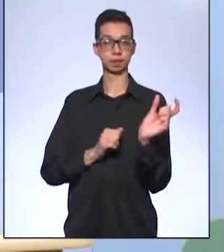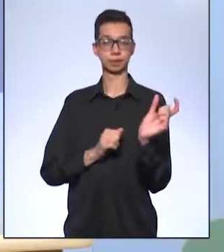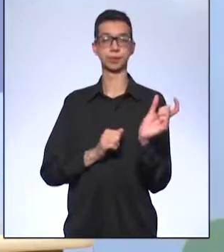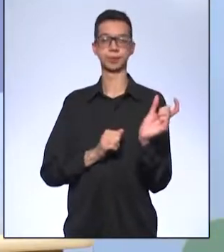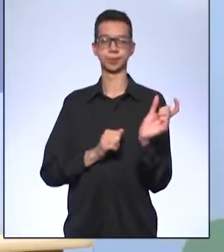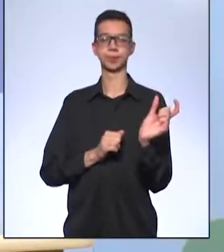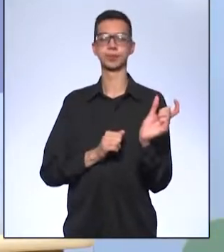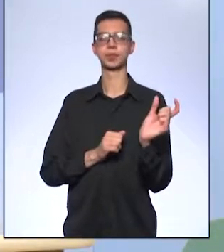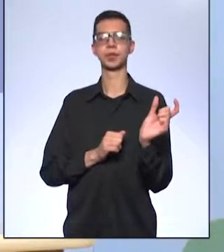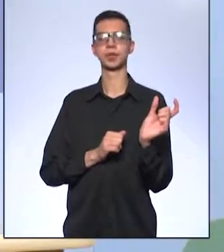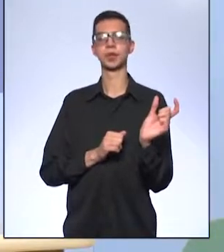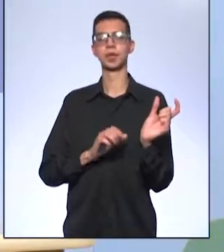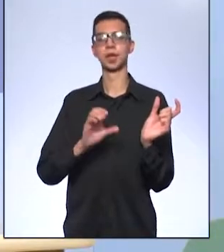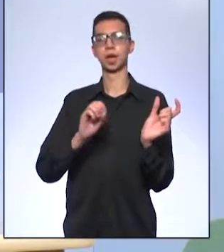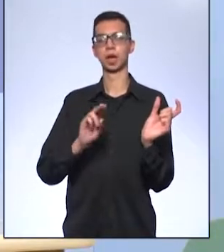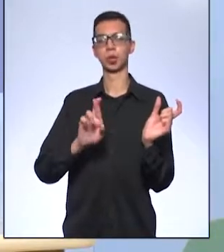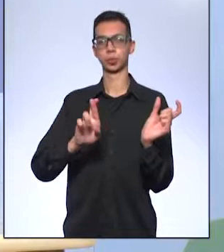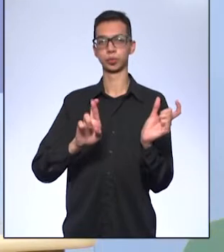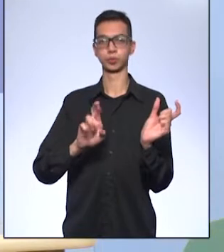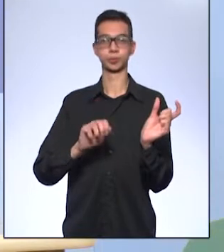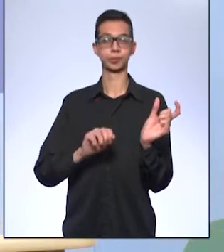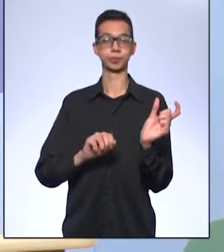energy, computer.